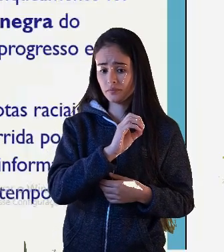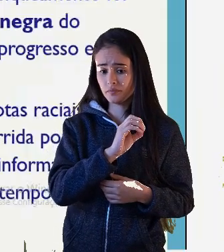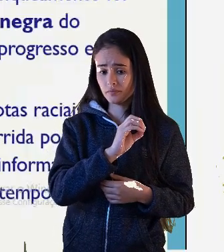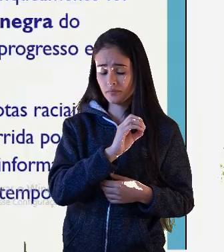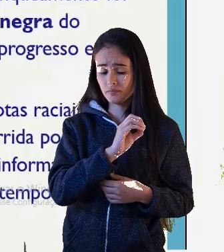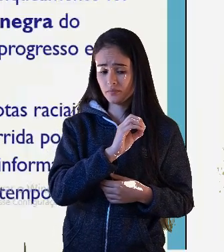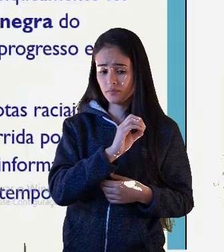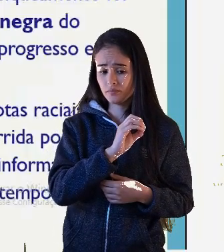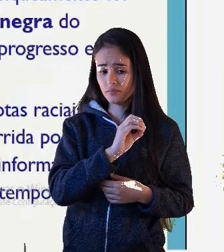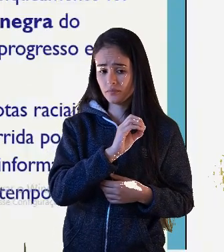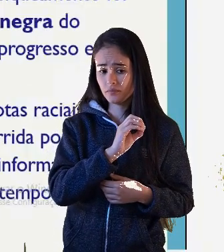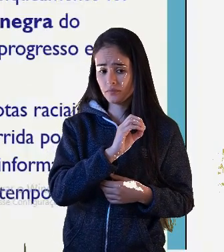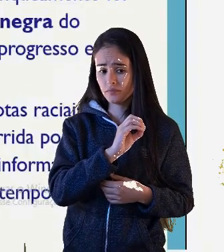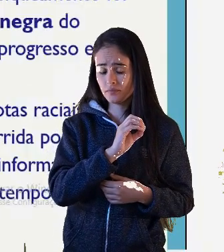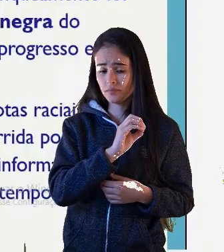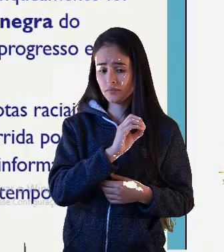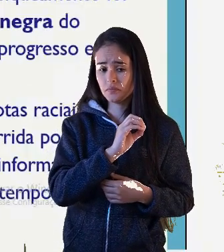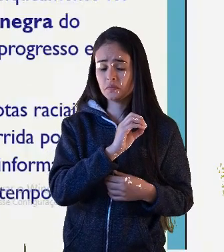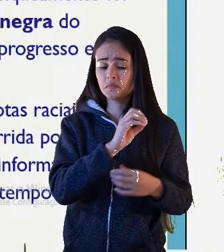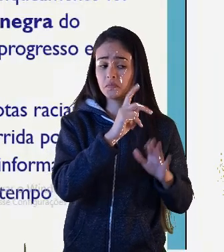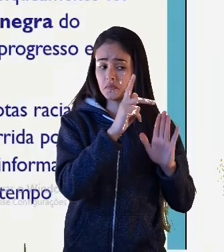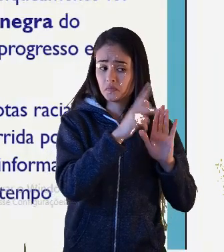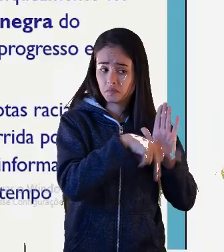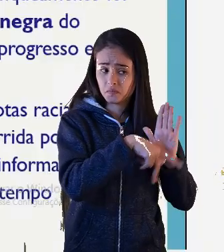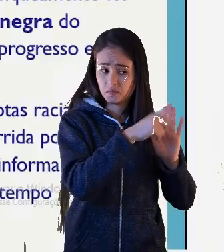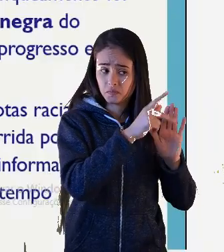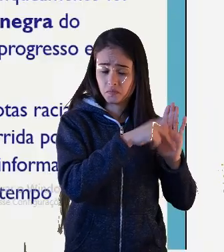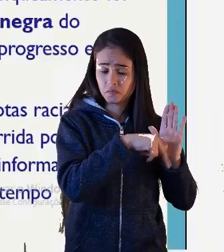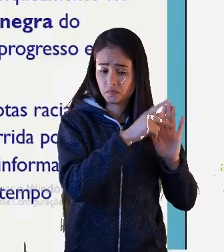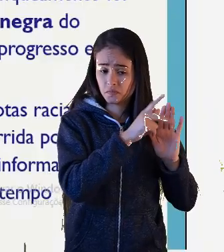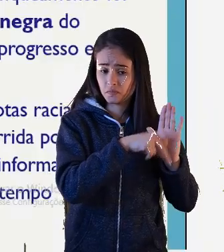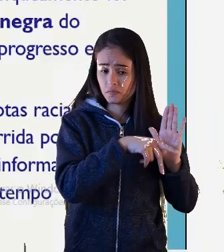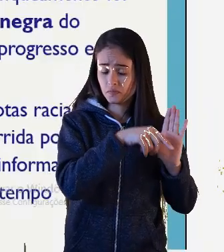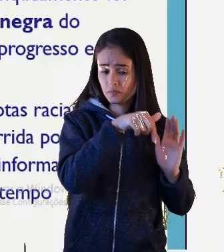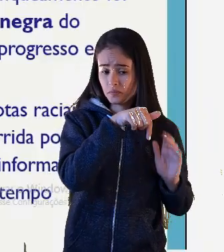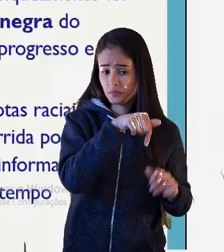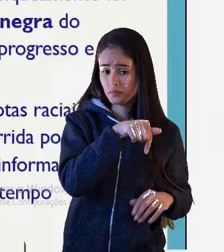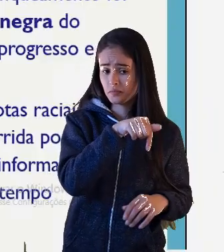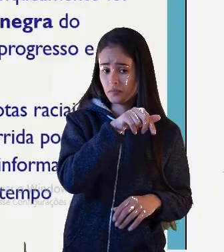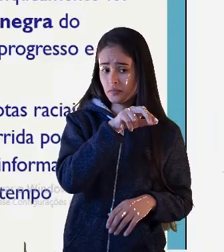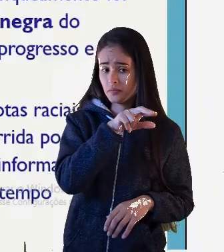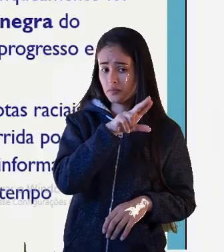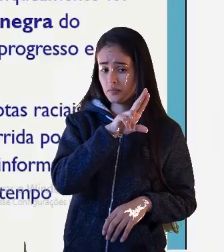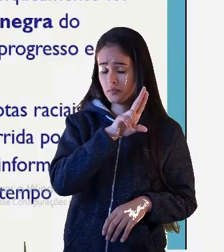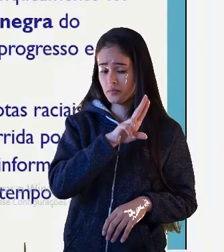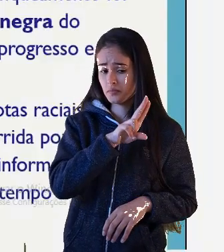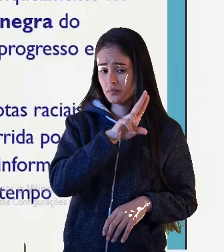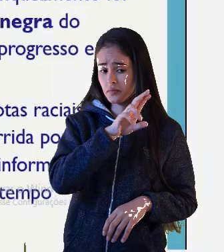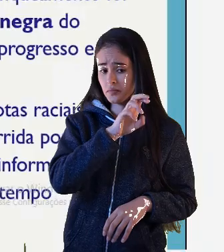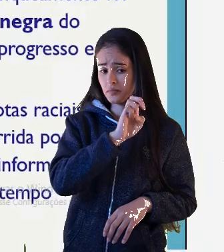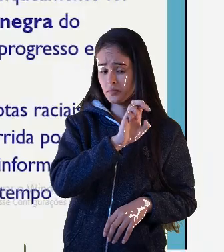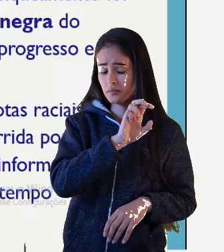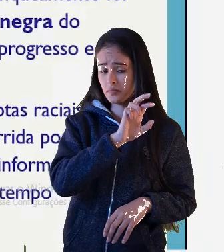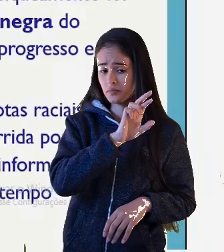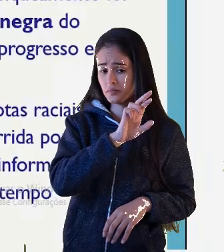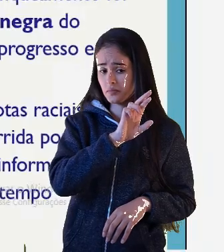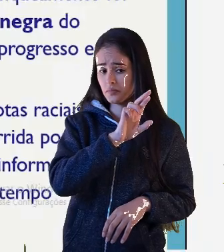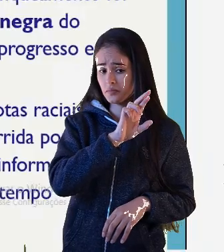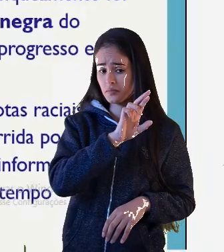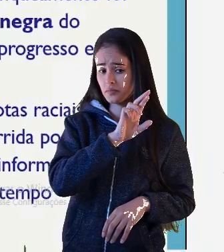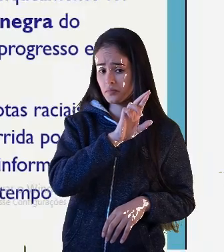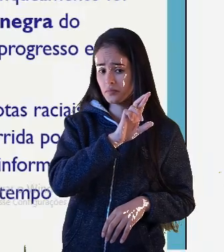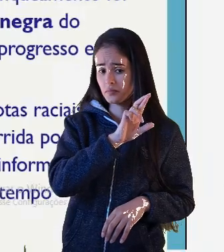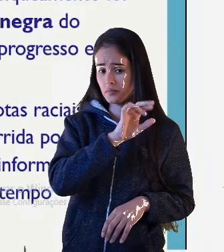né, maioria branca mesmo, né? Com as cotas, isso muda. Então, antes as cotas já existiam, eram 100% brancos nas universidades, principalmente